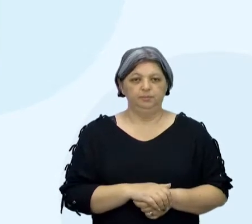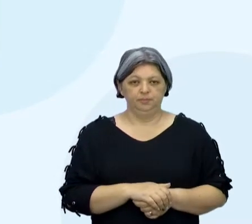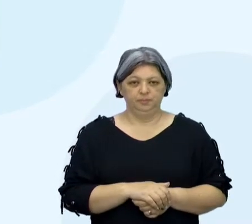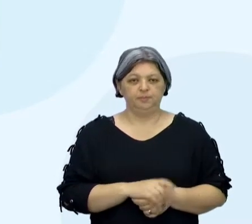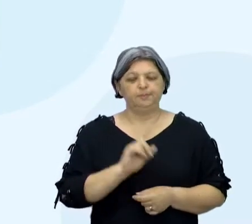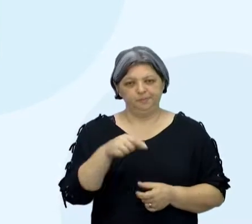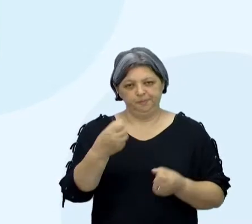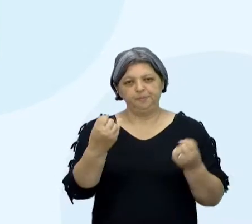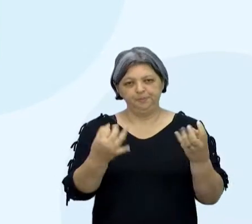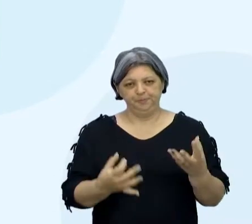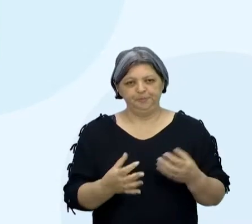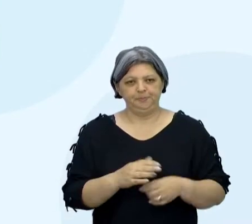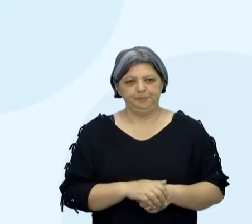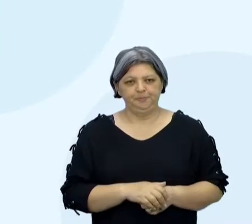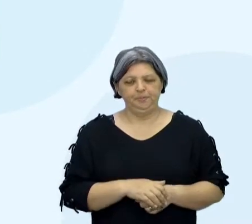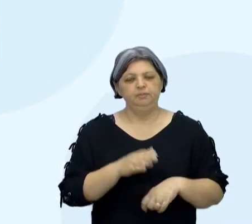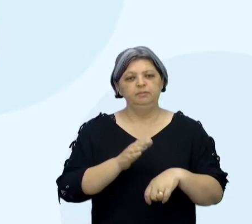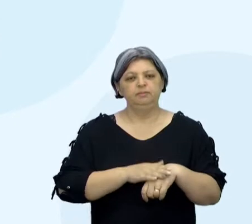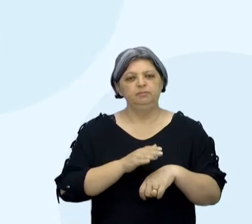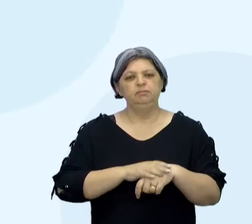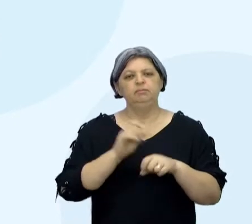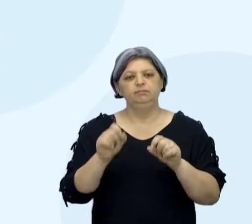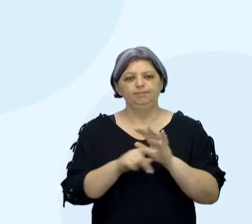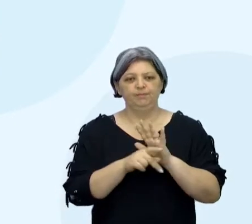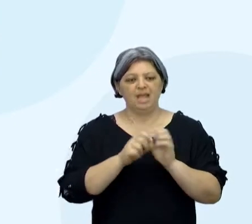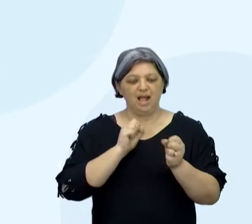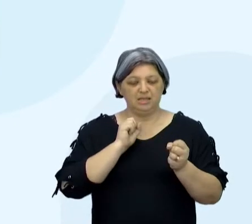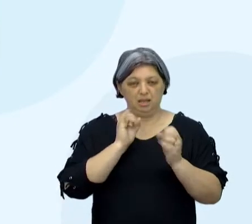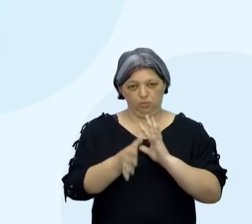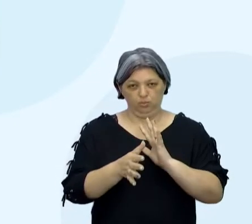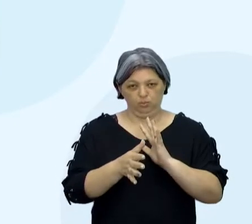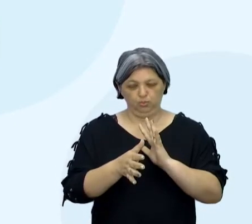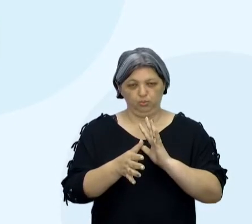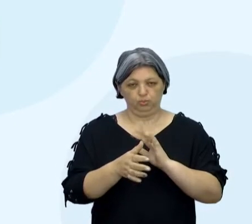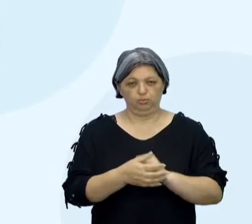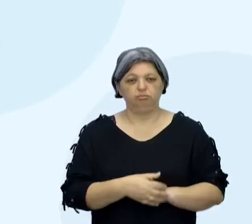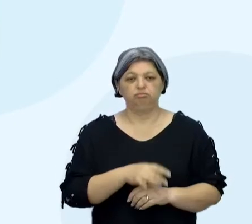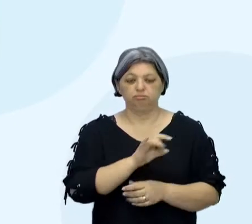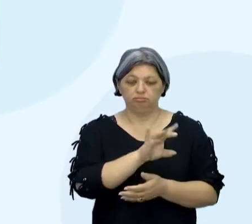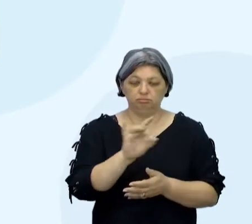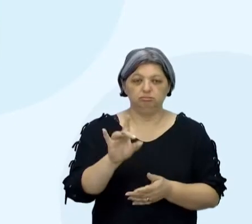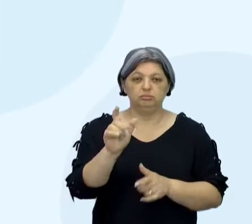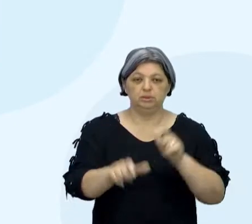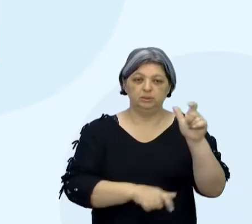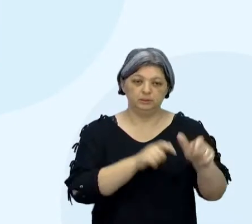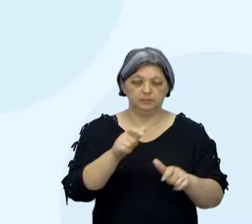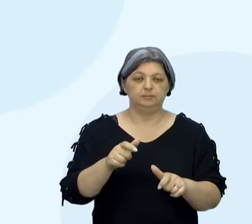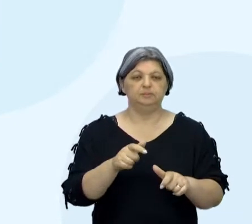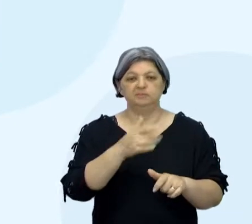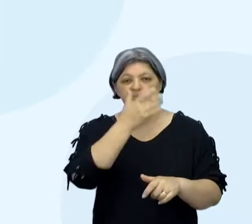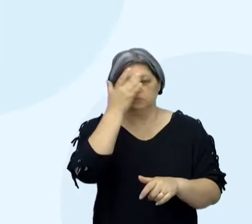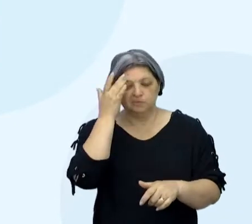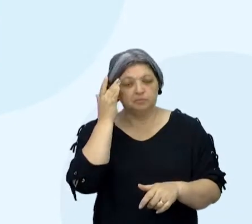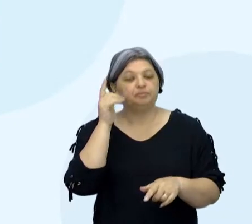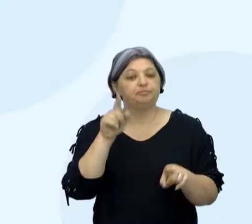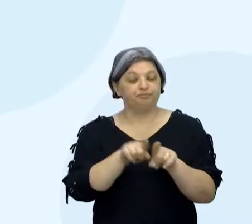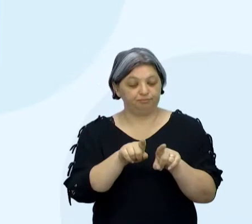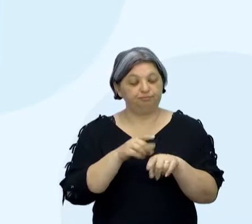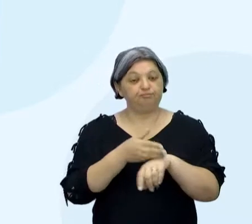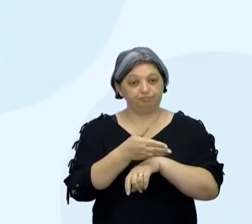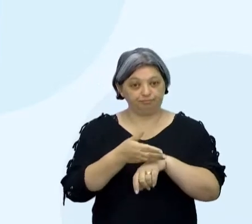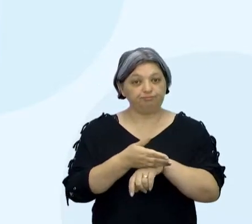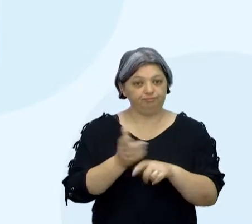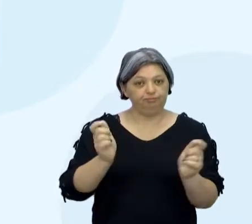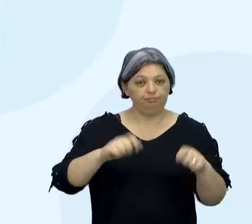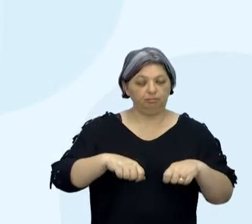fichinhas. E fazendo a respectiva ação. Cada um dos outros jogadores também tem a oportunidade de fazer essa